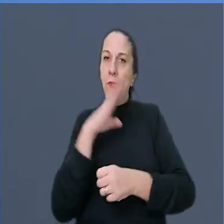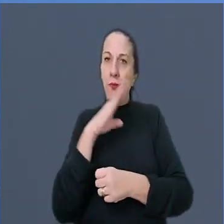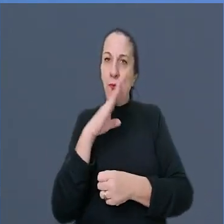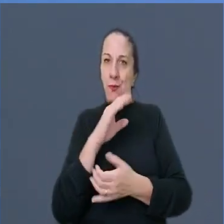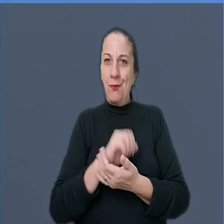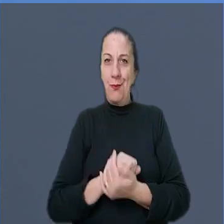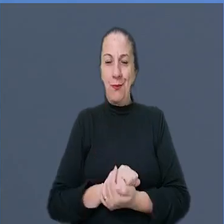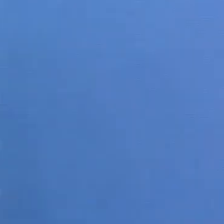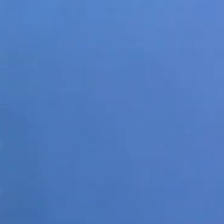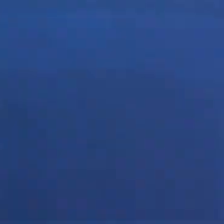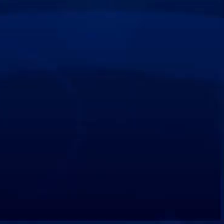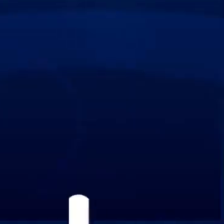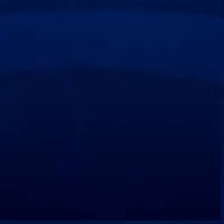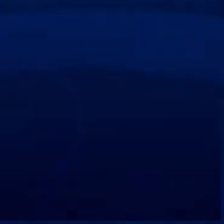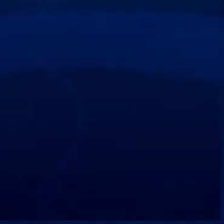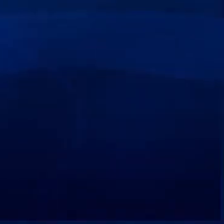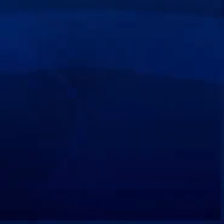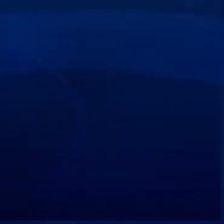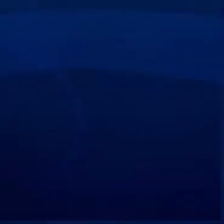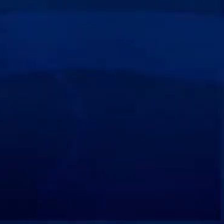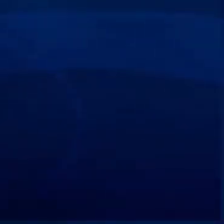gente volta em instantes.